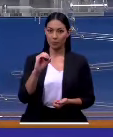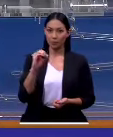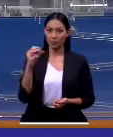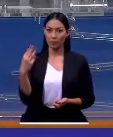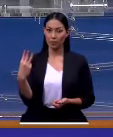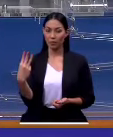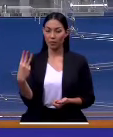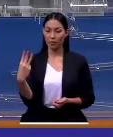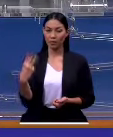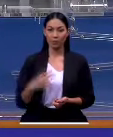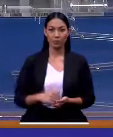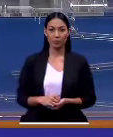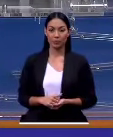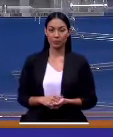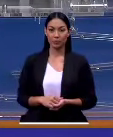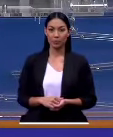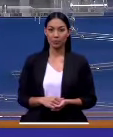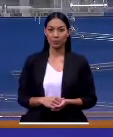03.